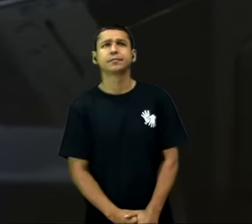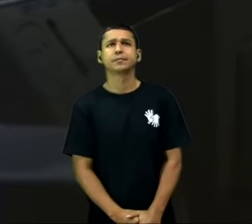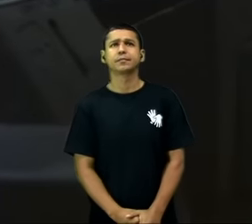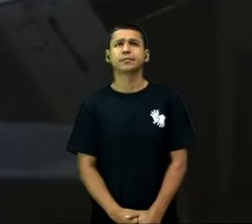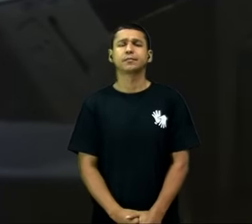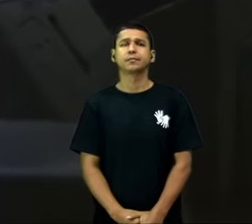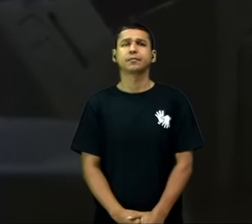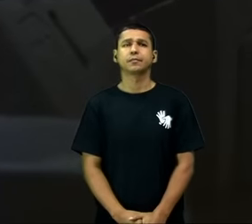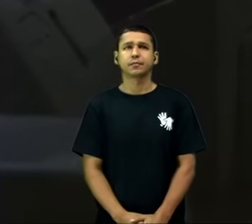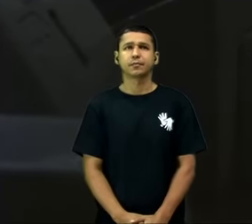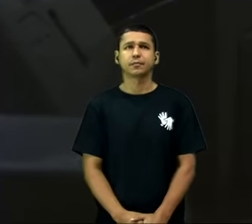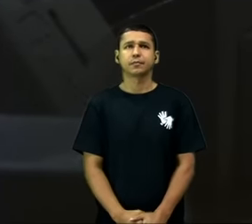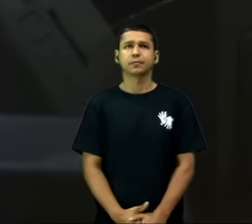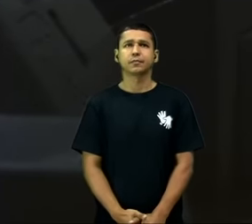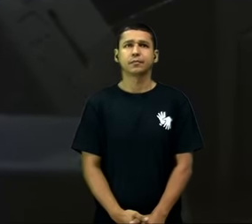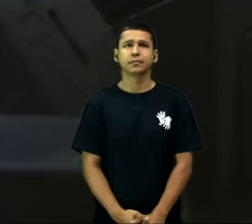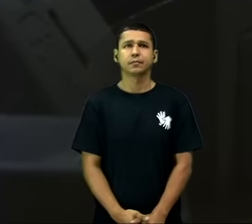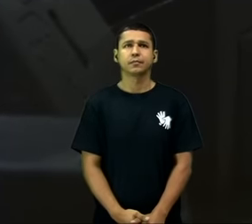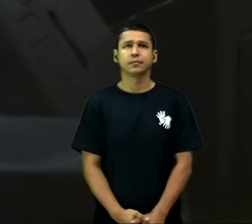Ah, Jesus.